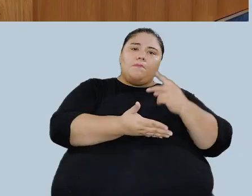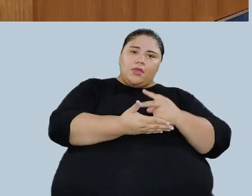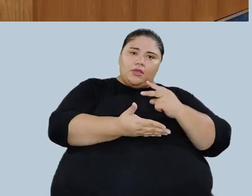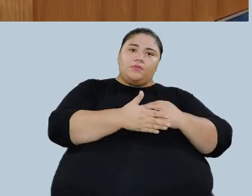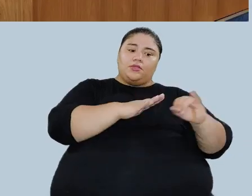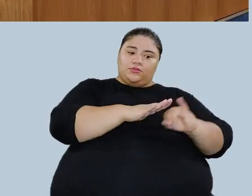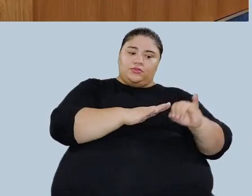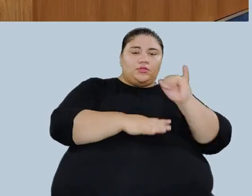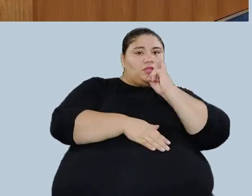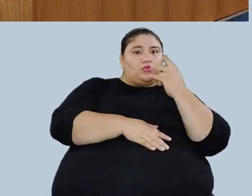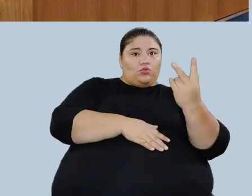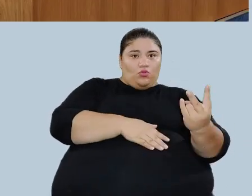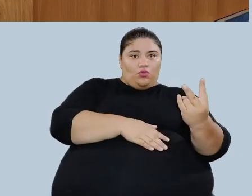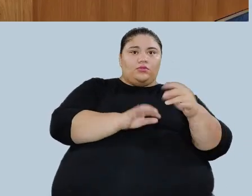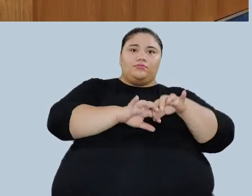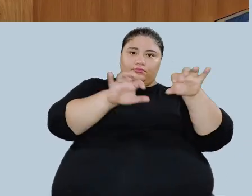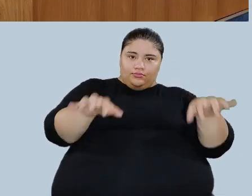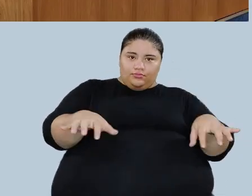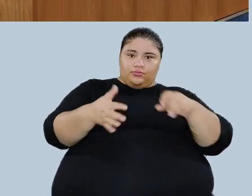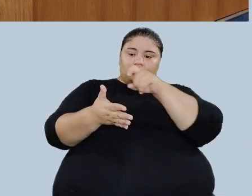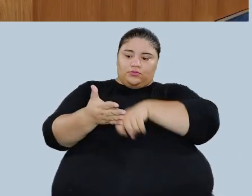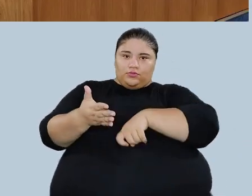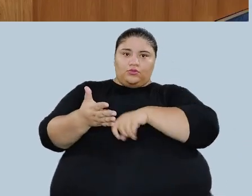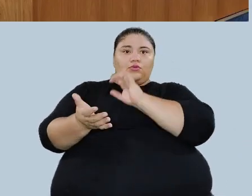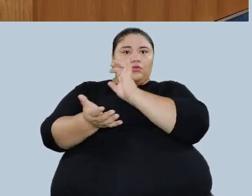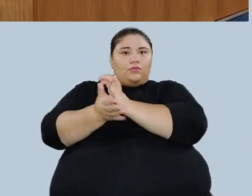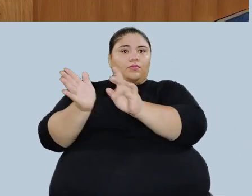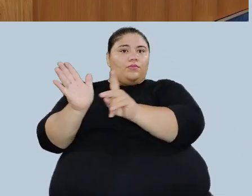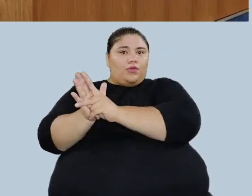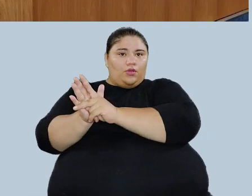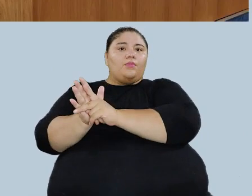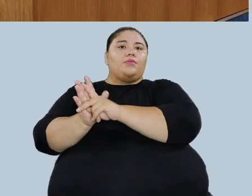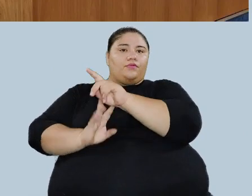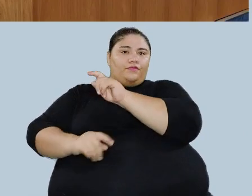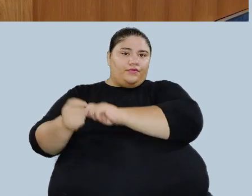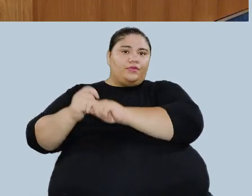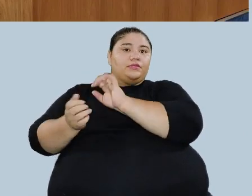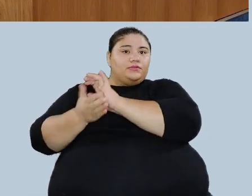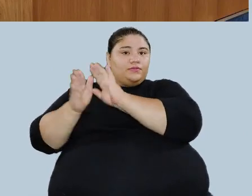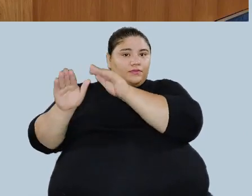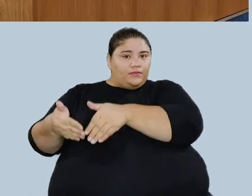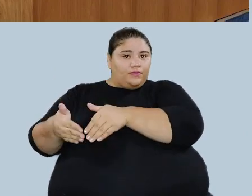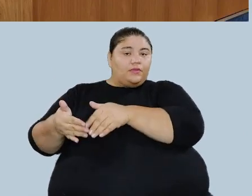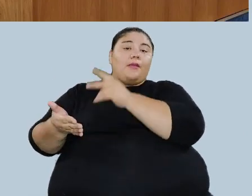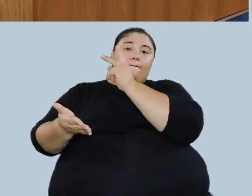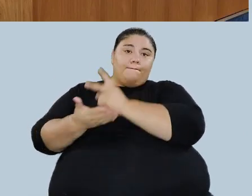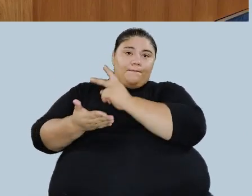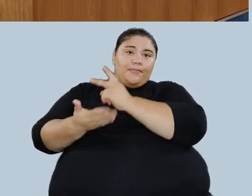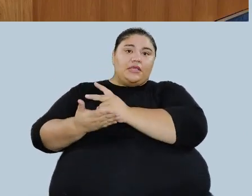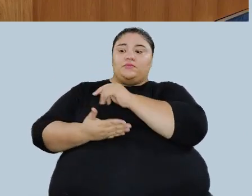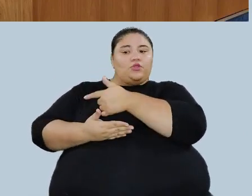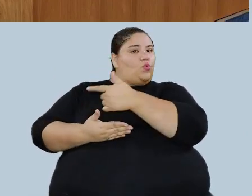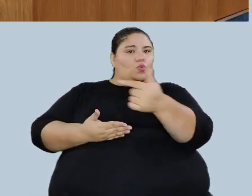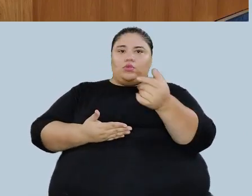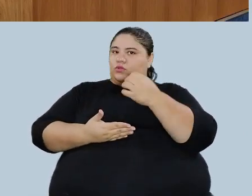financeira vai ter, então, dois regimes tributários. Sim. Um para as instituições próprias como instituição financeira, Específico. mesmo que ela não tenha uma